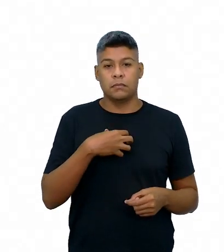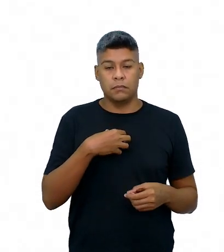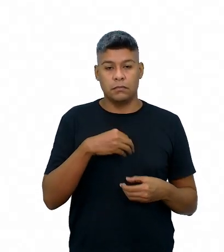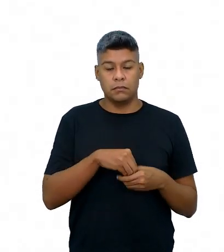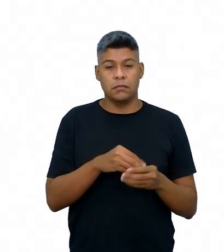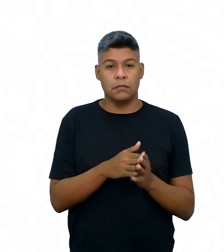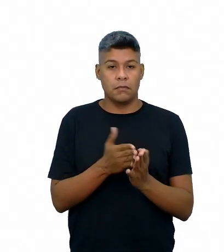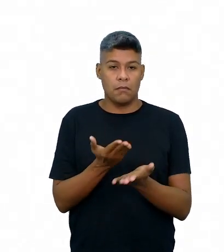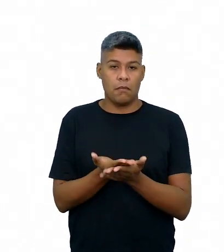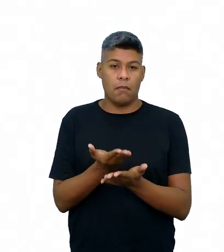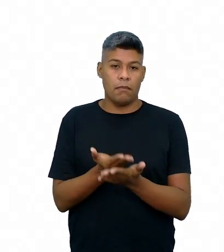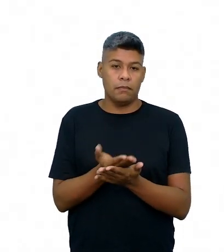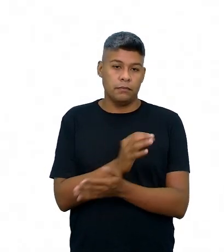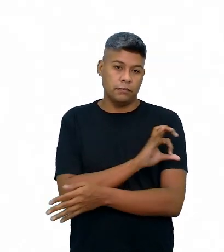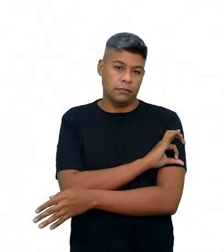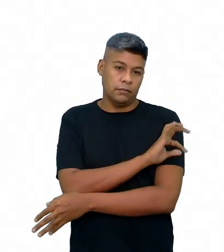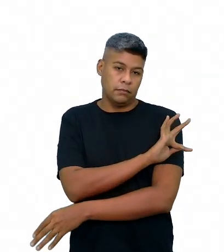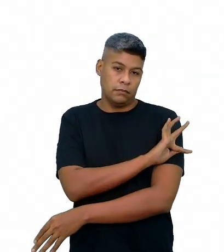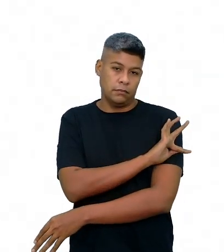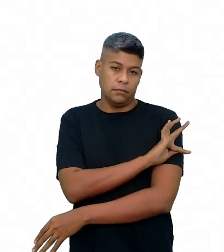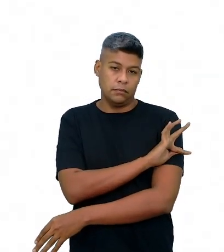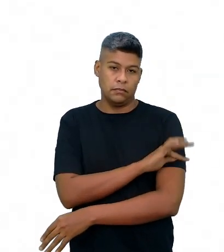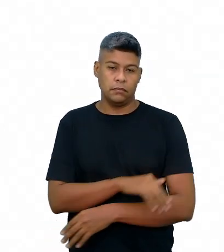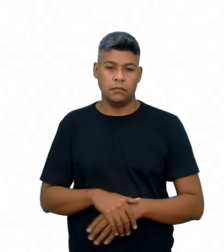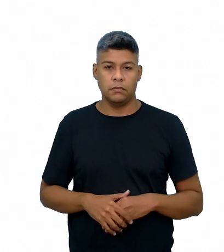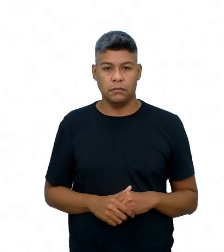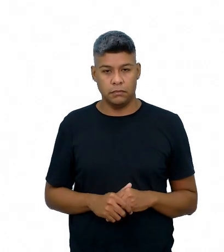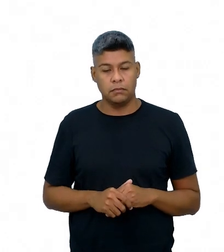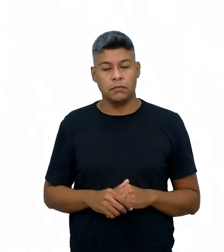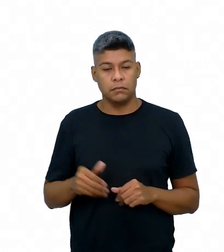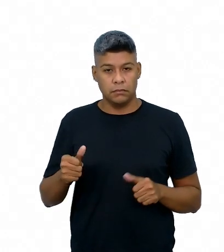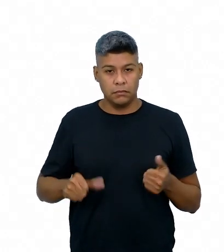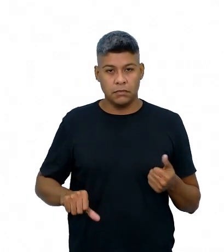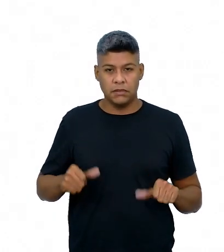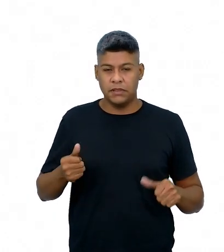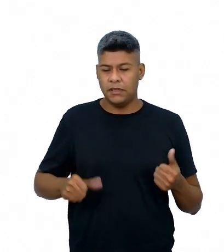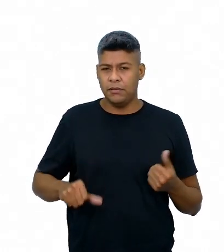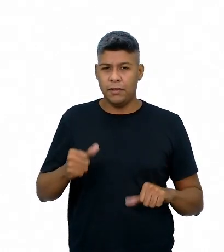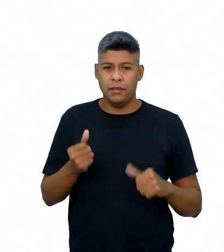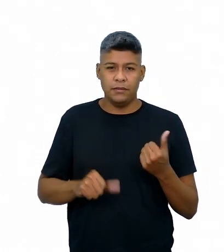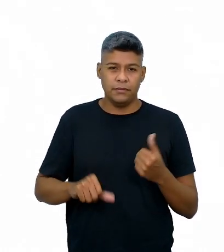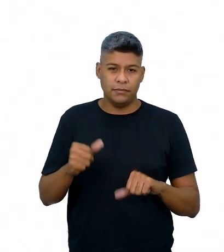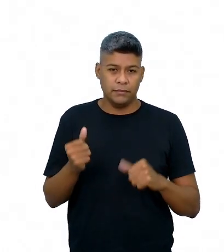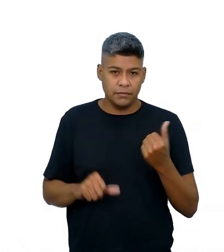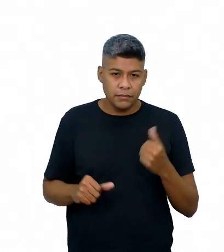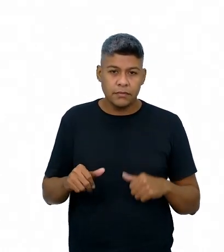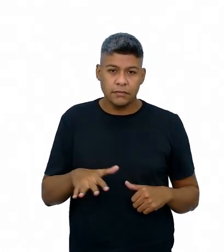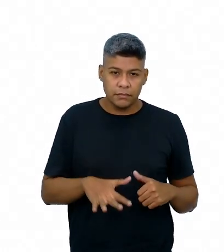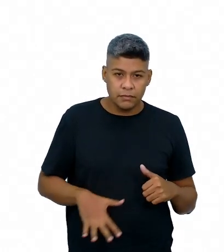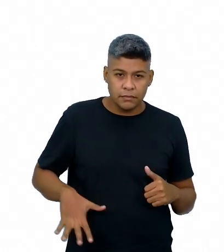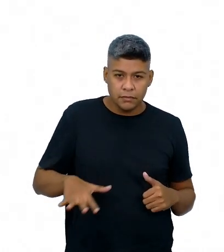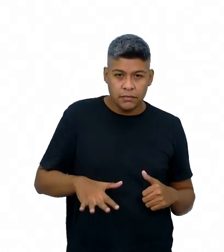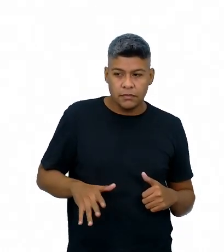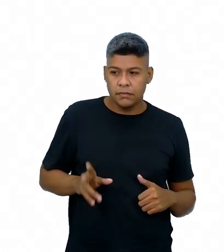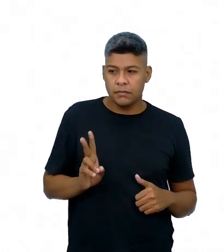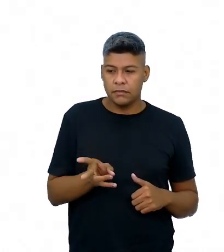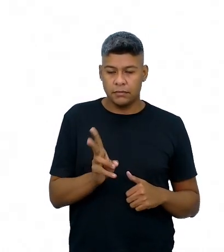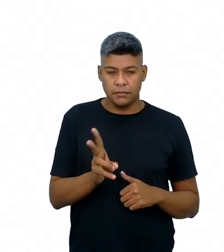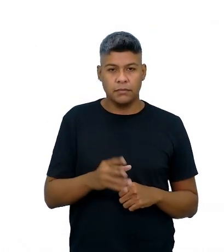de aula de 9º ano do ensino médio e também a análise semiótica nesse mesmo local. E, por